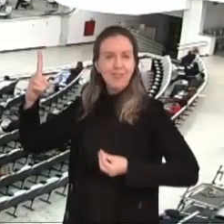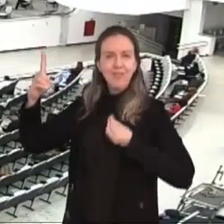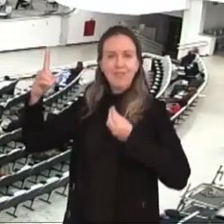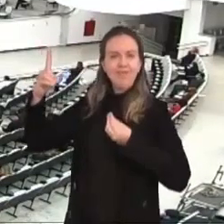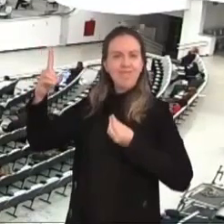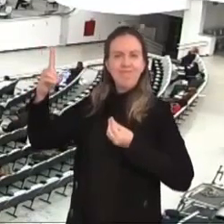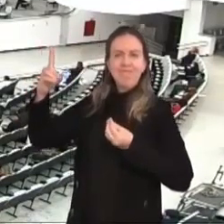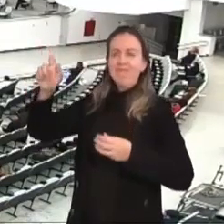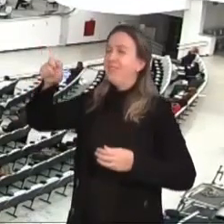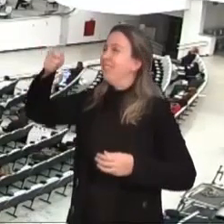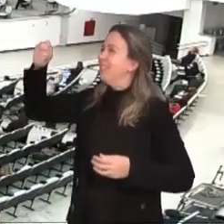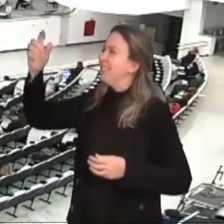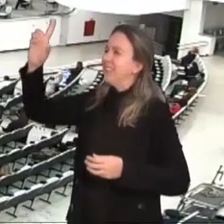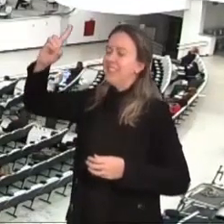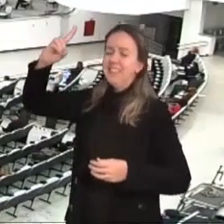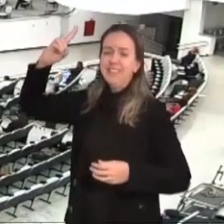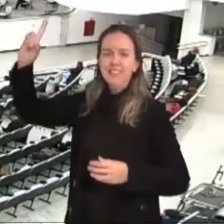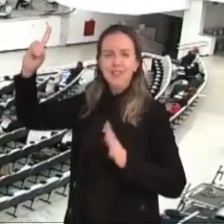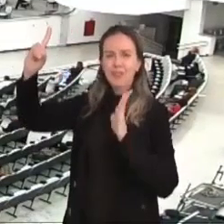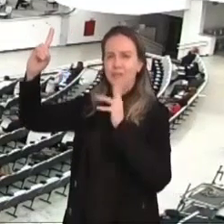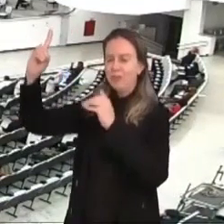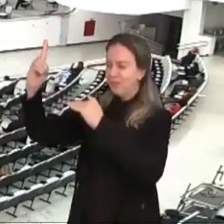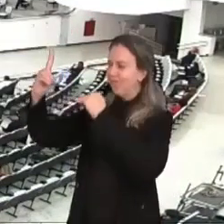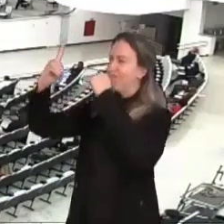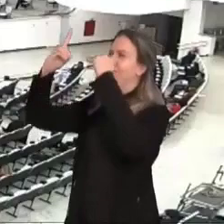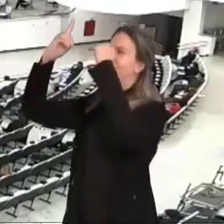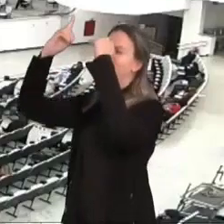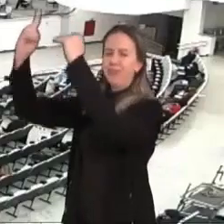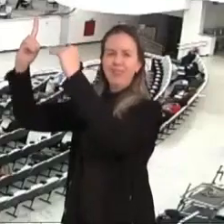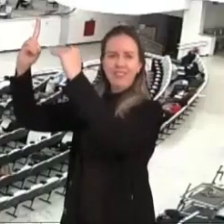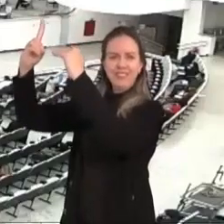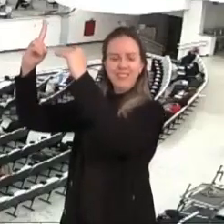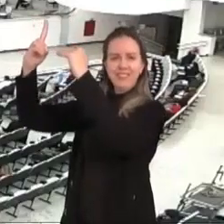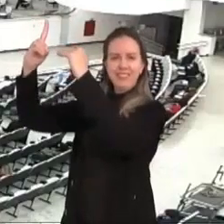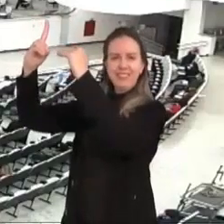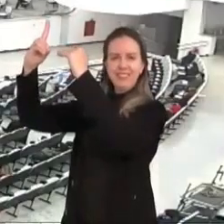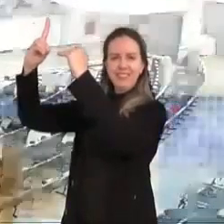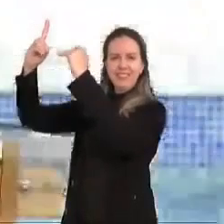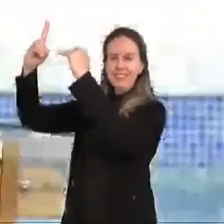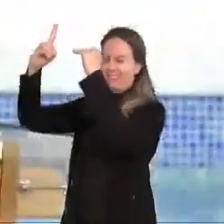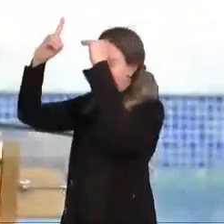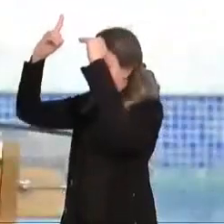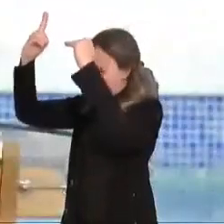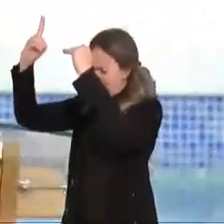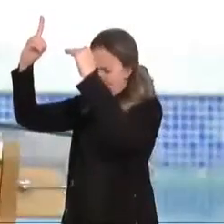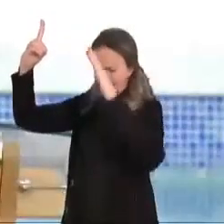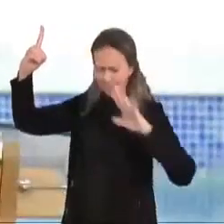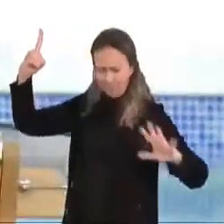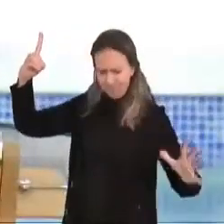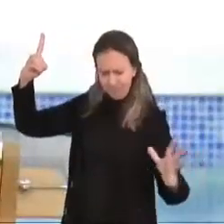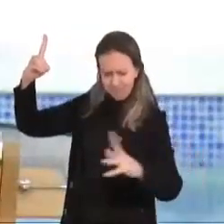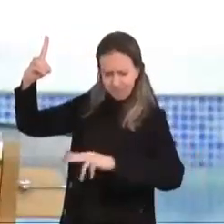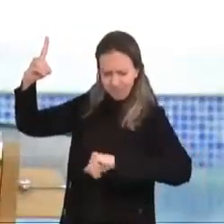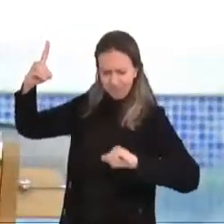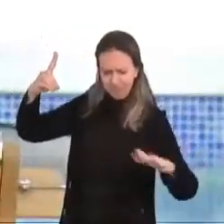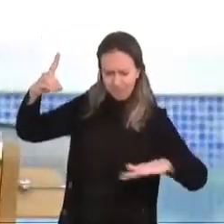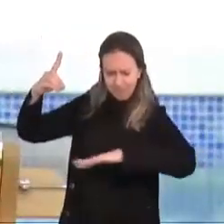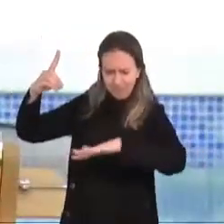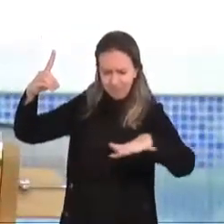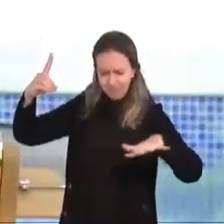é Senhor, ou seja, soberano. Faço o que quero. É o